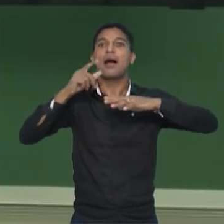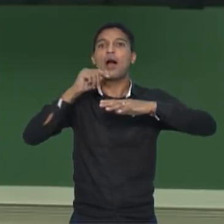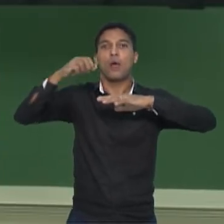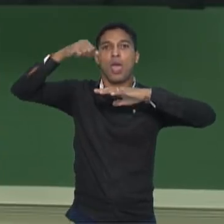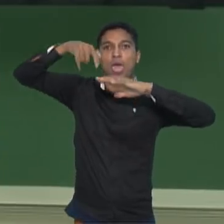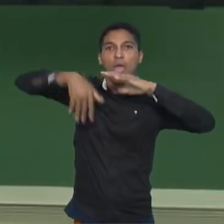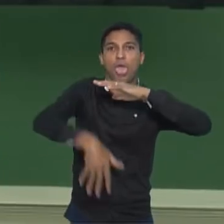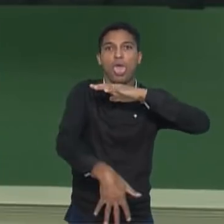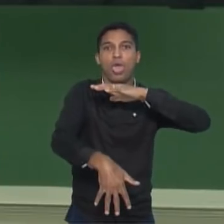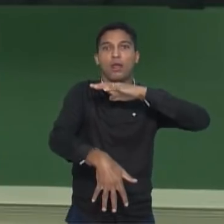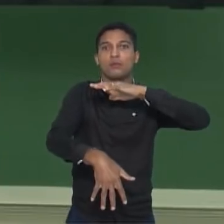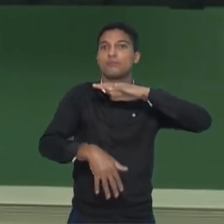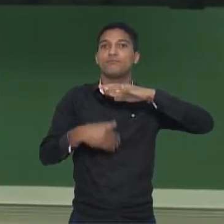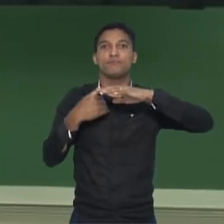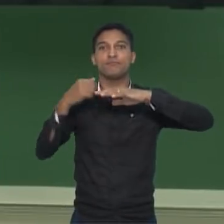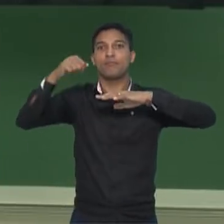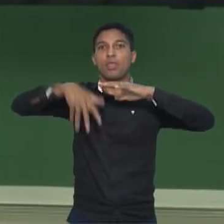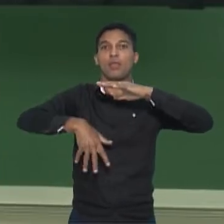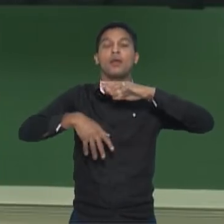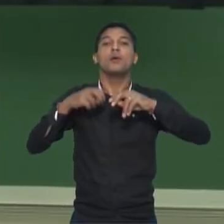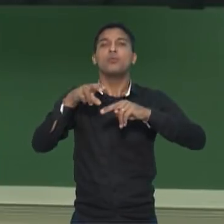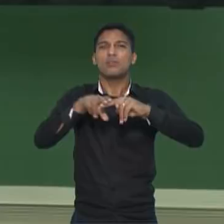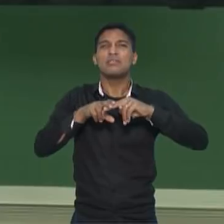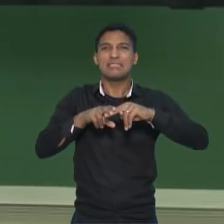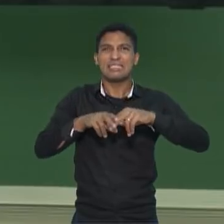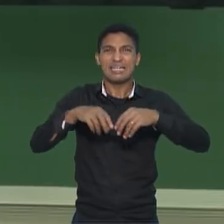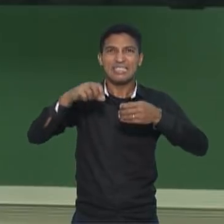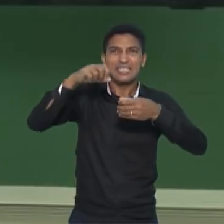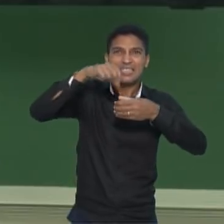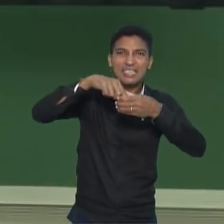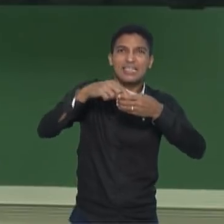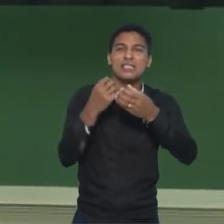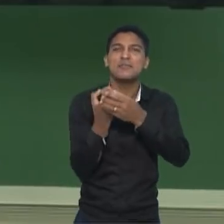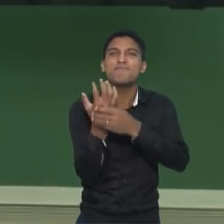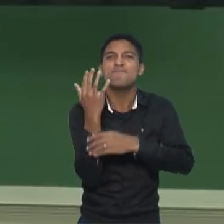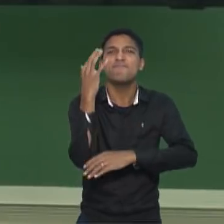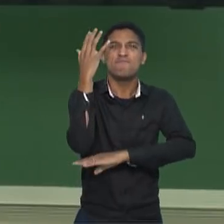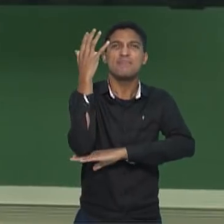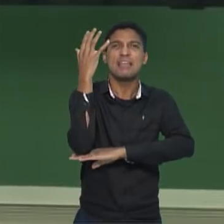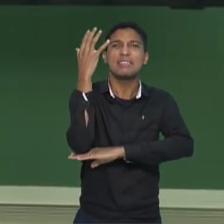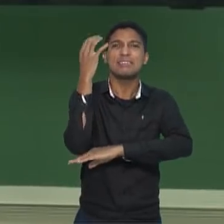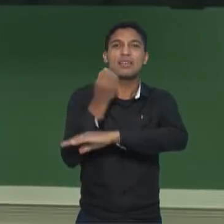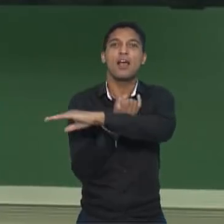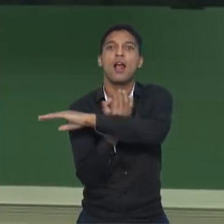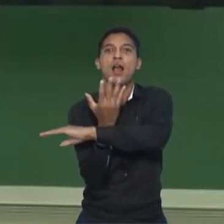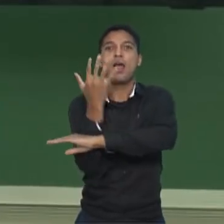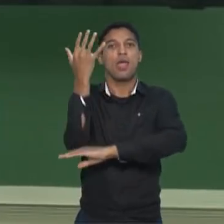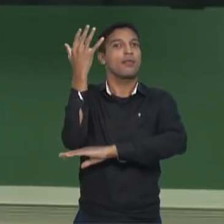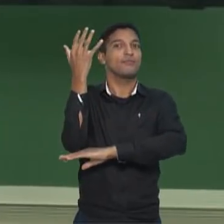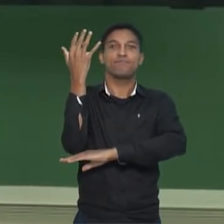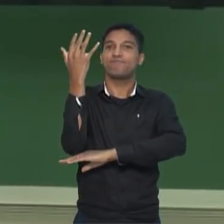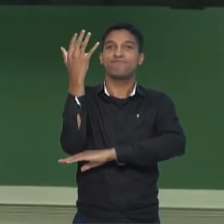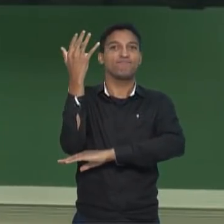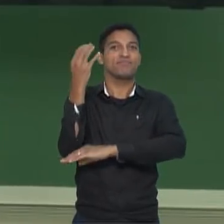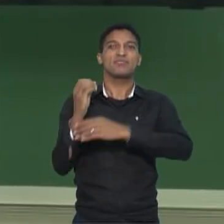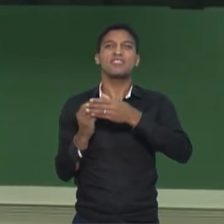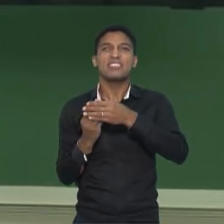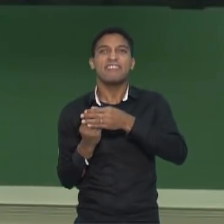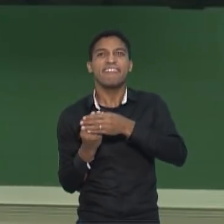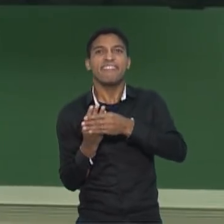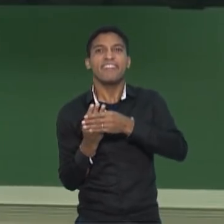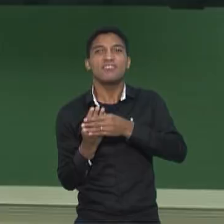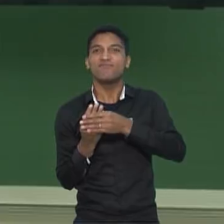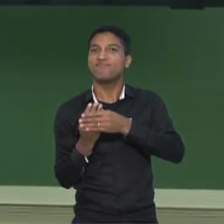ela não vai conseguir se desenvolver com facilidade. Quem já teve oportunidade de ir para o litoral, naquela faixa de